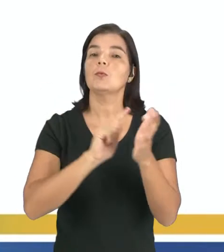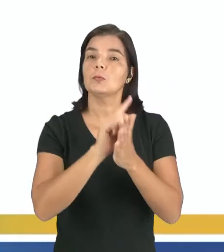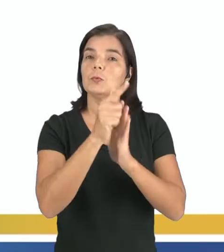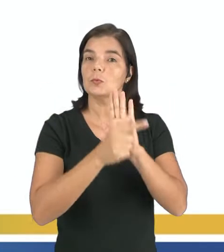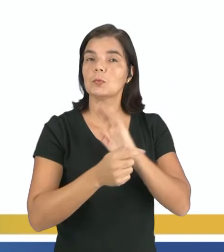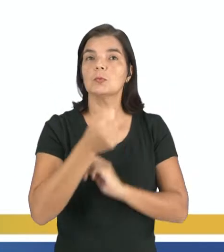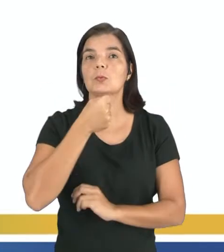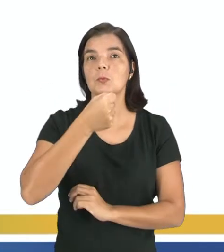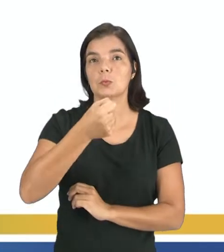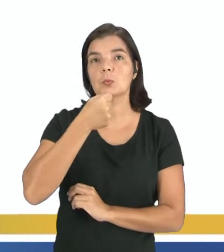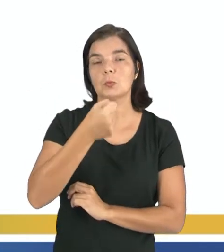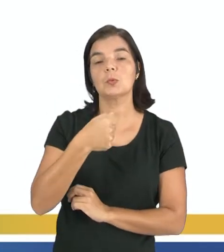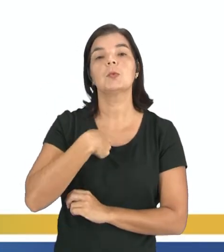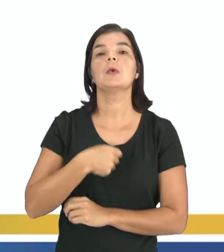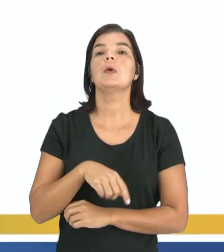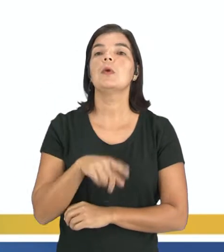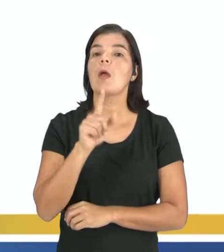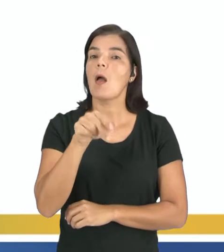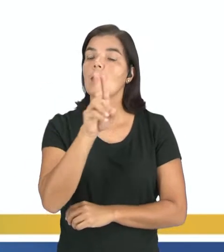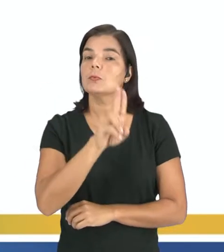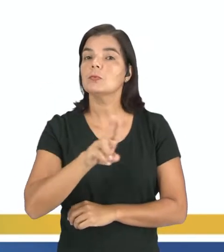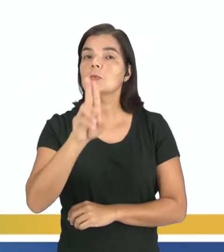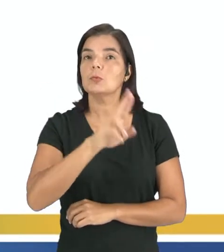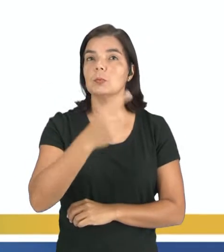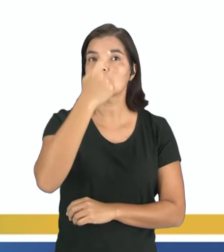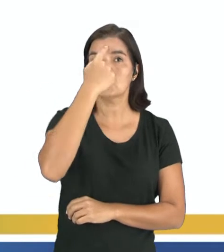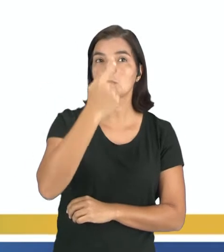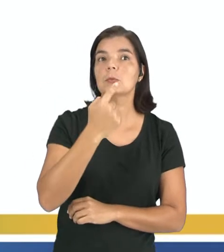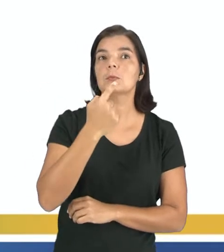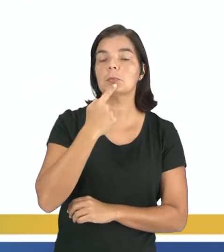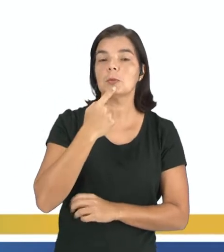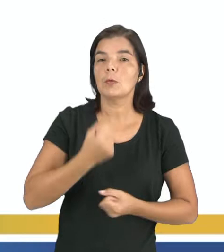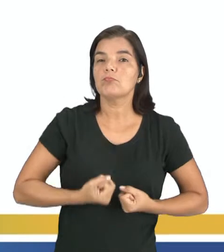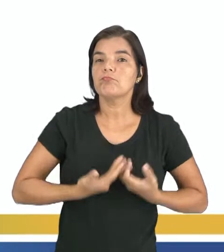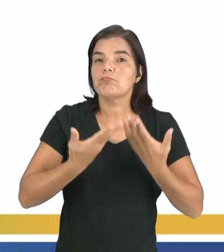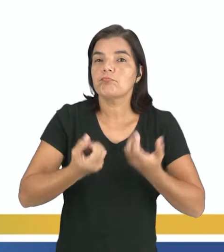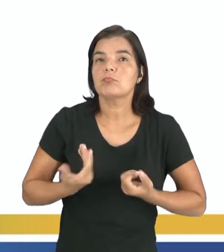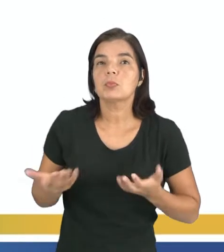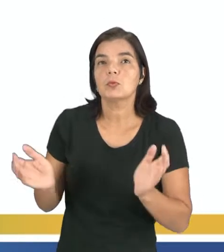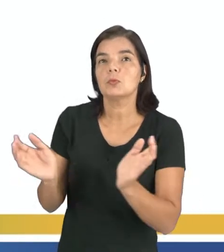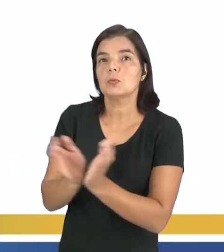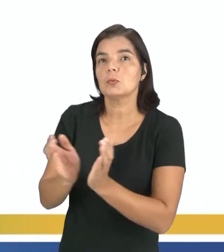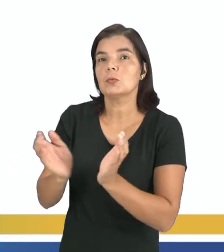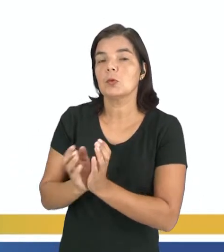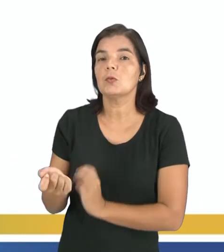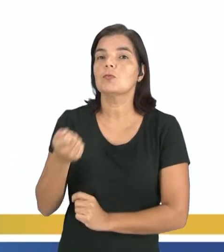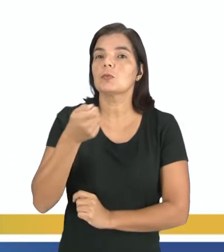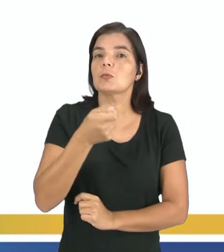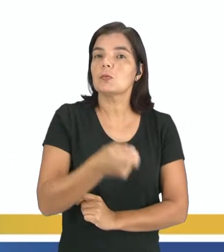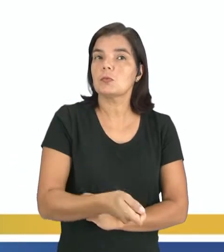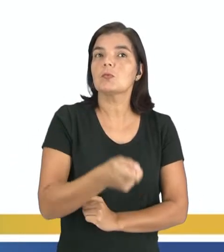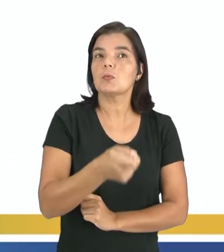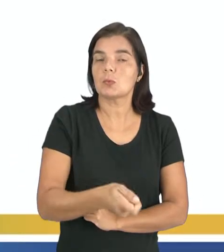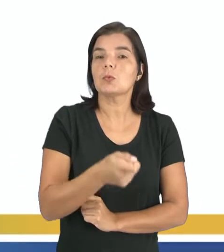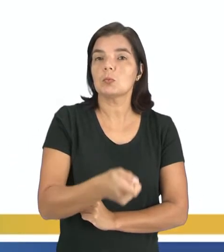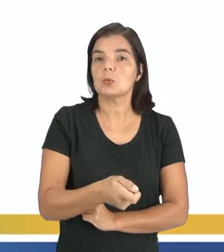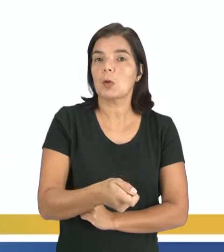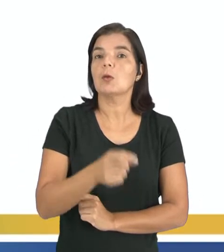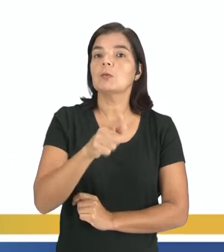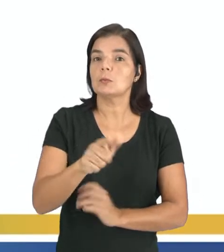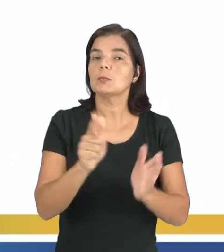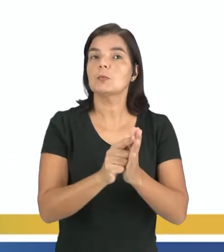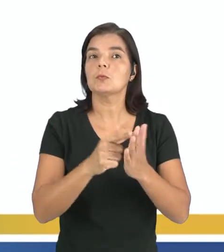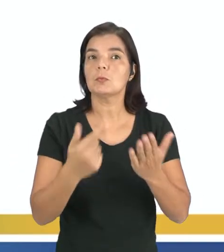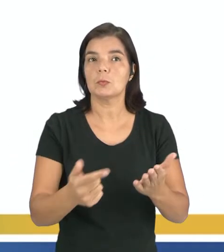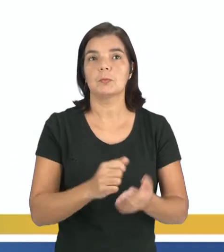gênero jornalístico que se utiliza da imagem para expressar à coletividade o posicionamento